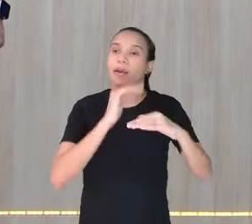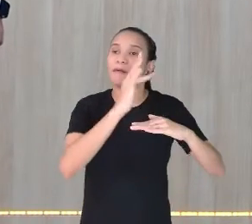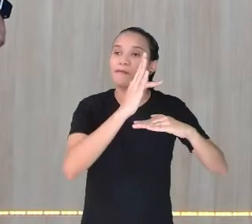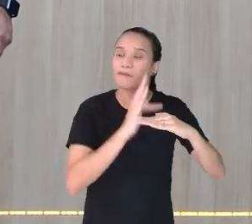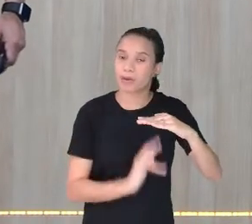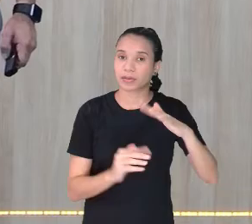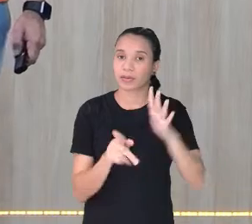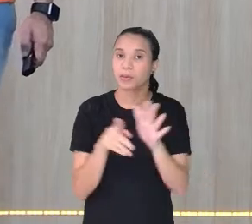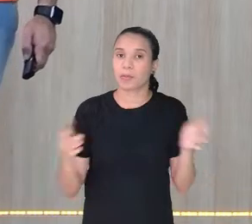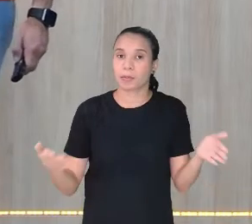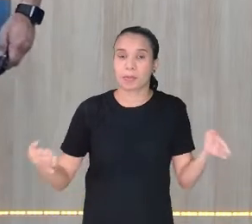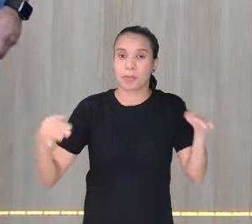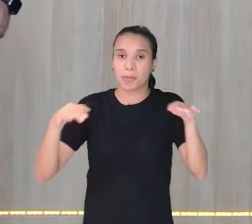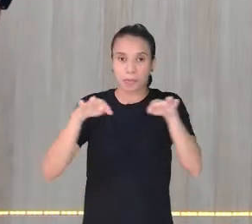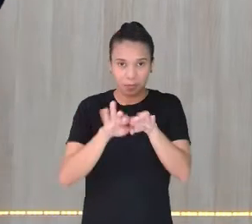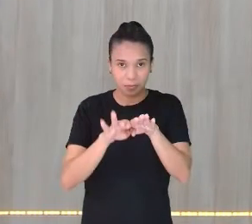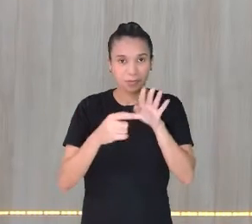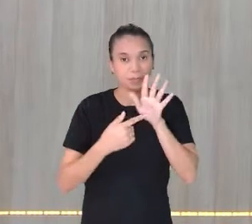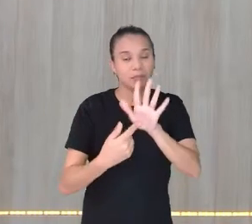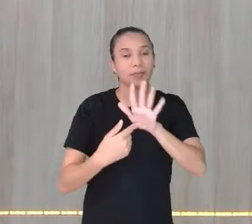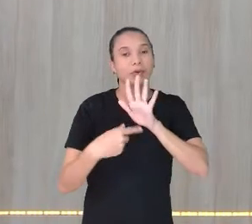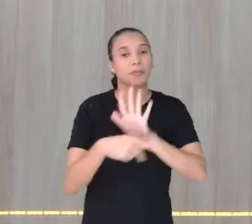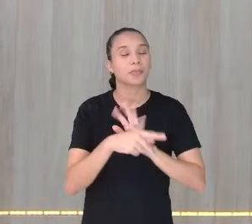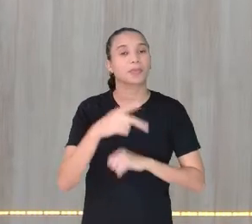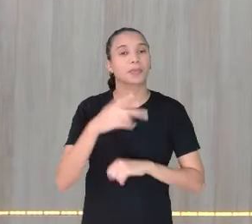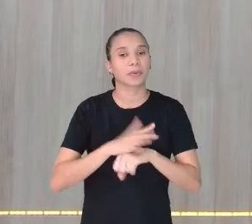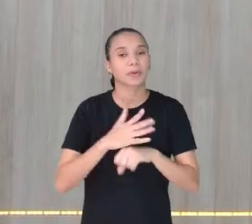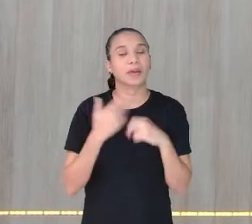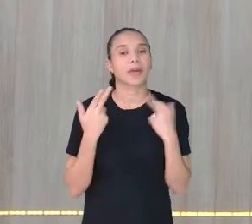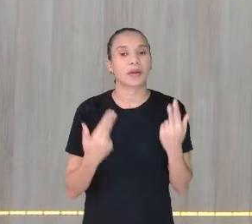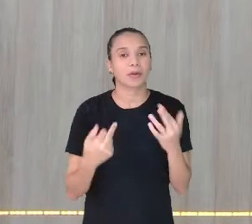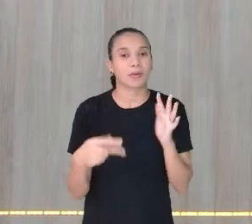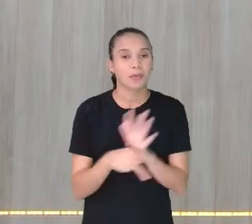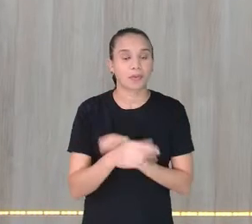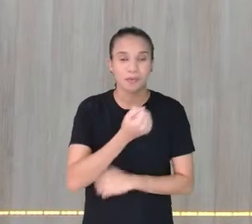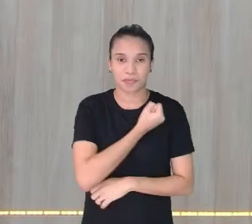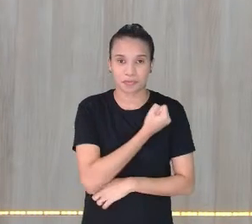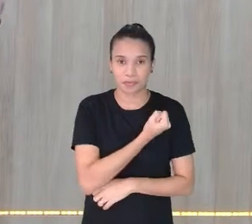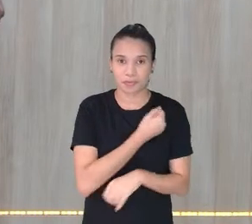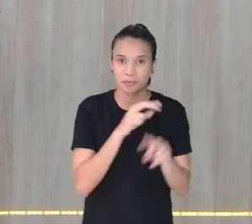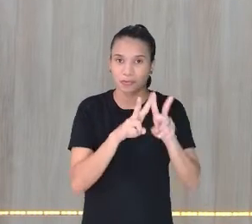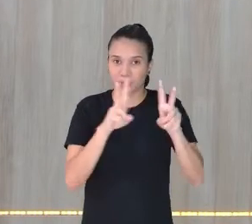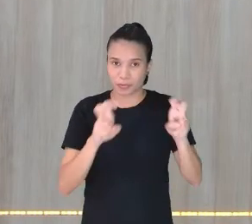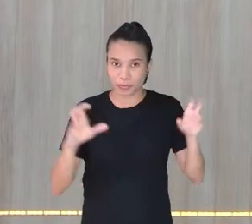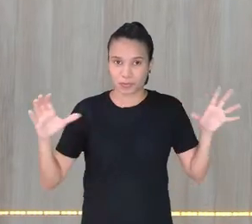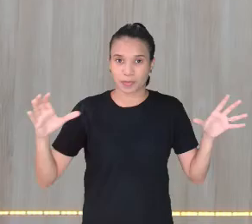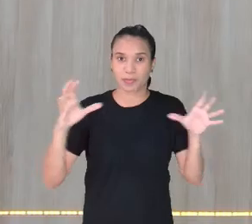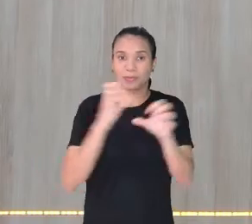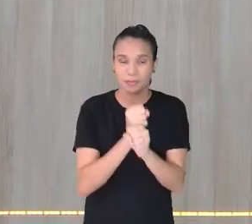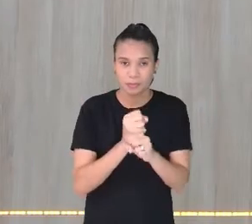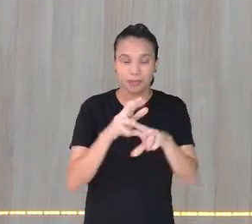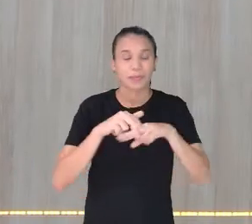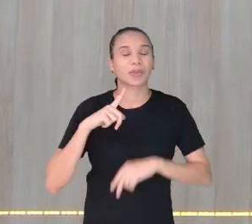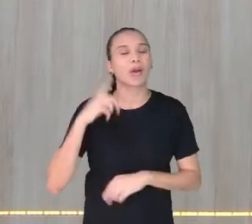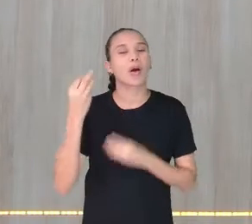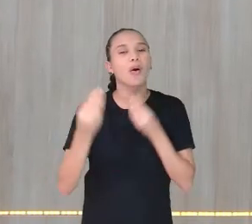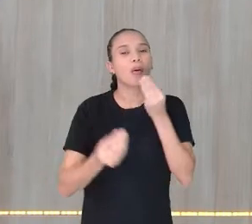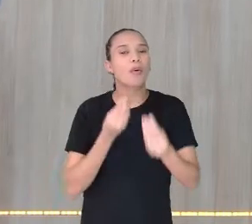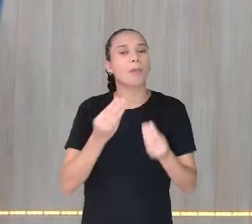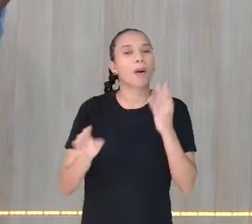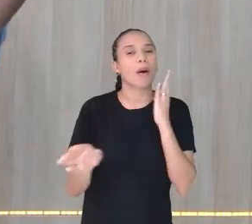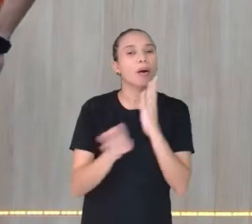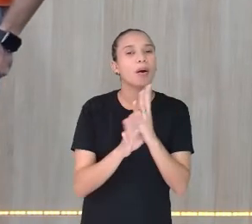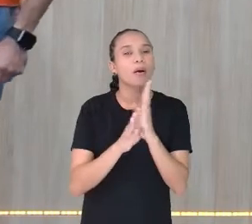frações equivalentes. Eles representam o mesmo valor em relação ao todo. E como é que a gente